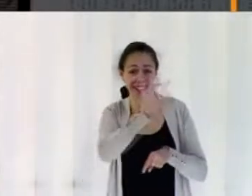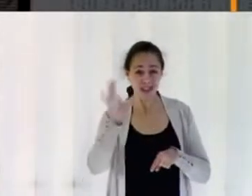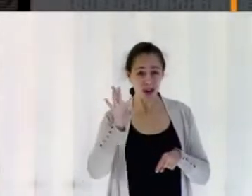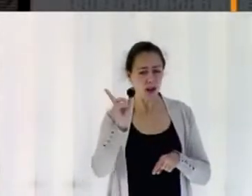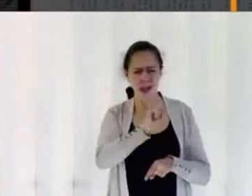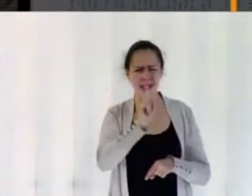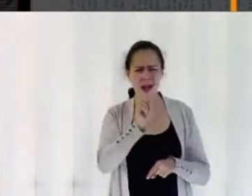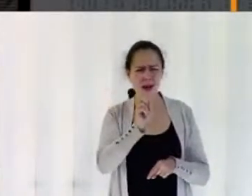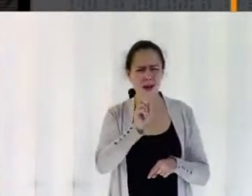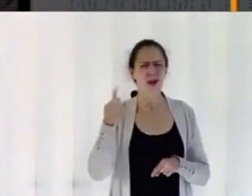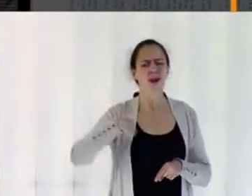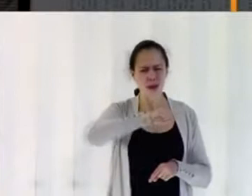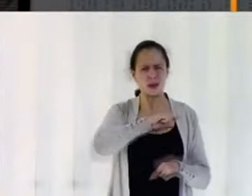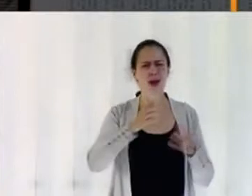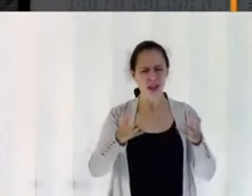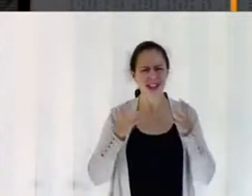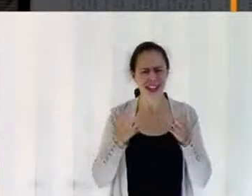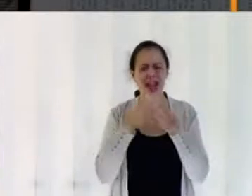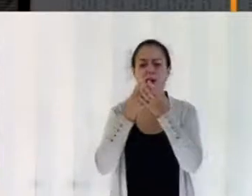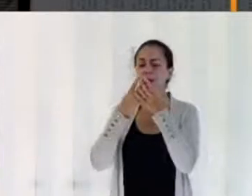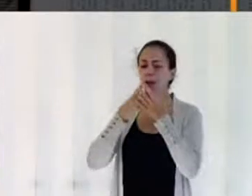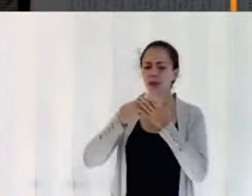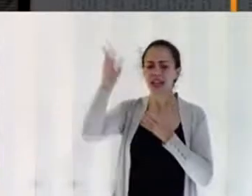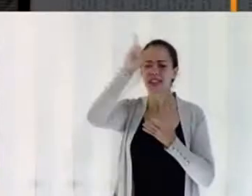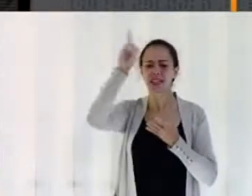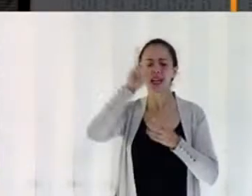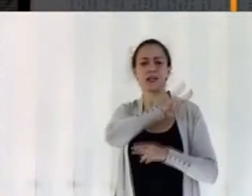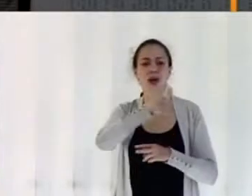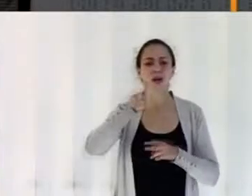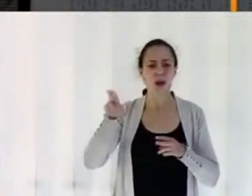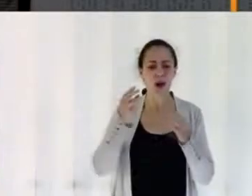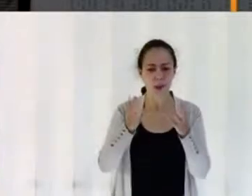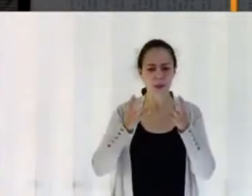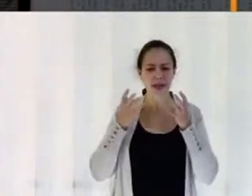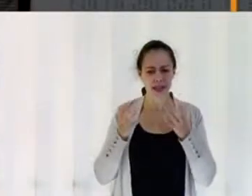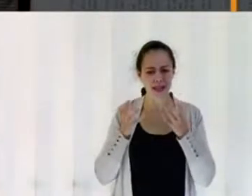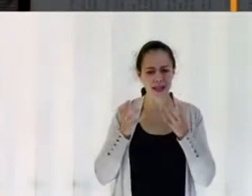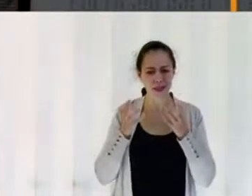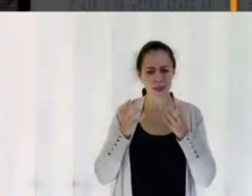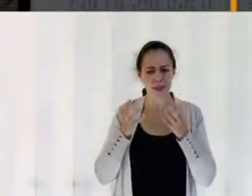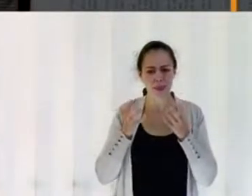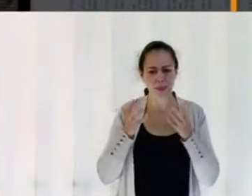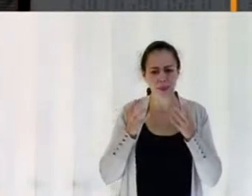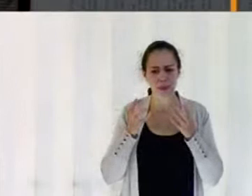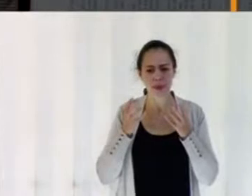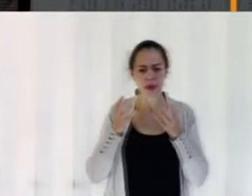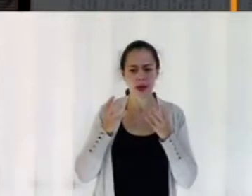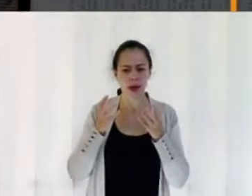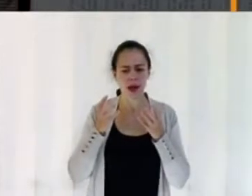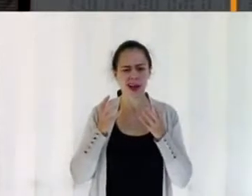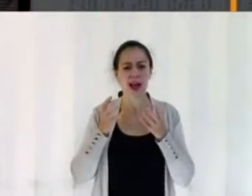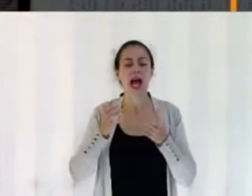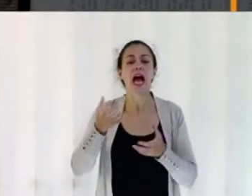Não negligencies igualmente a prática do bem e a mútua cooperação, pois com tais sacrifícios Deus